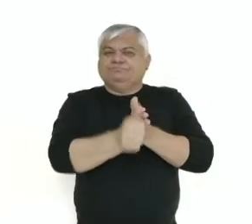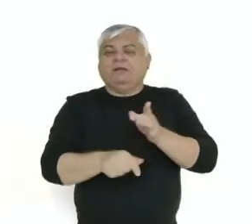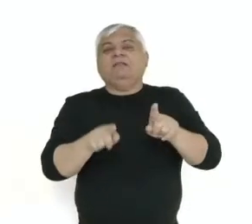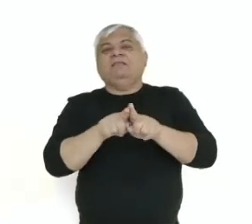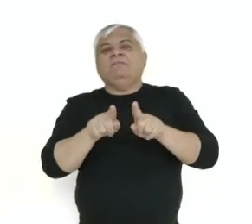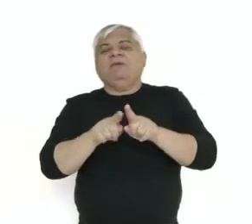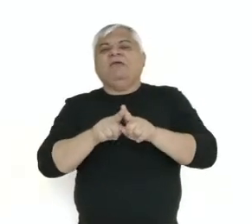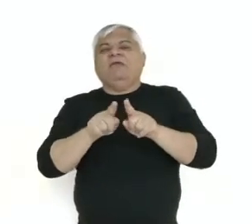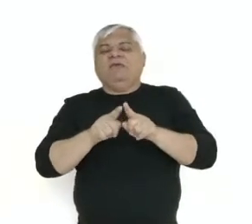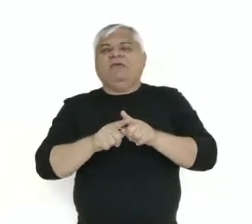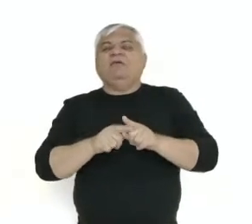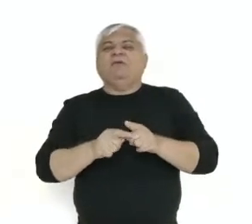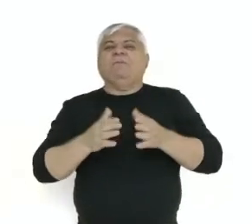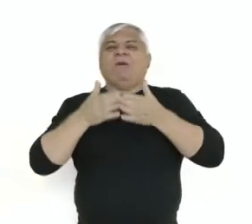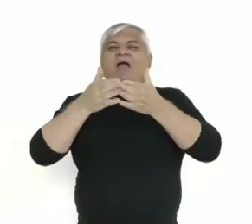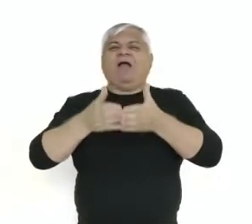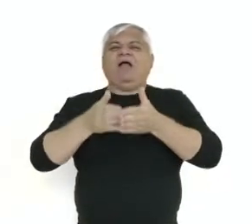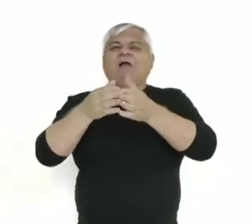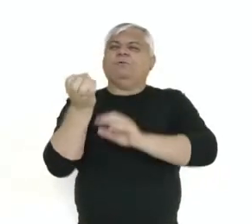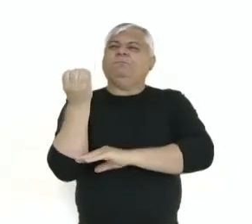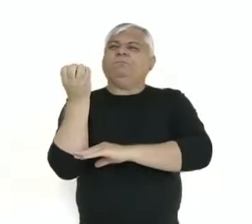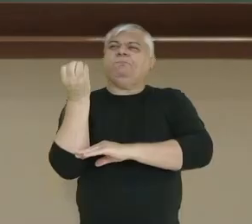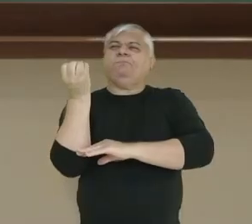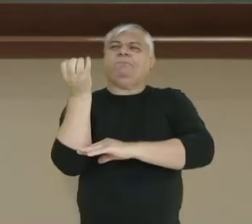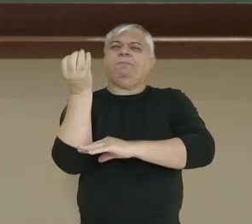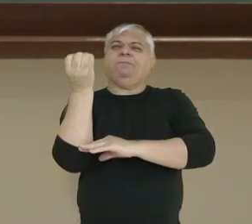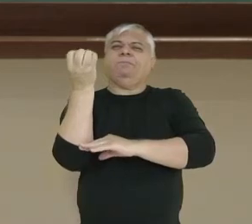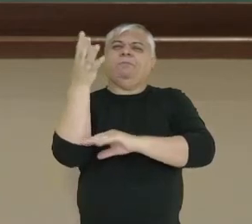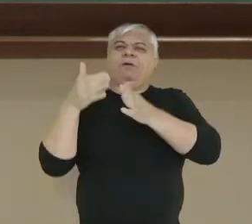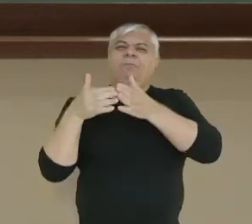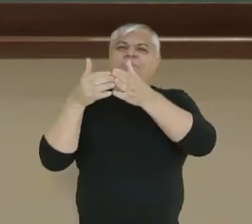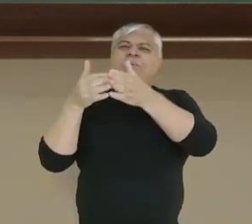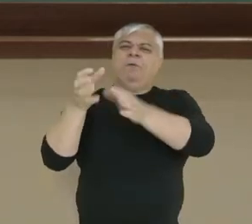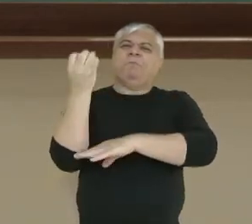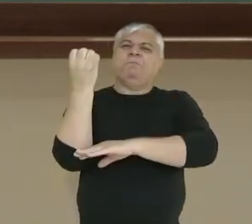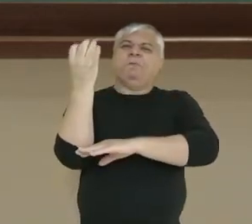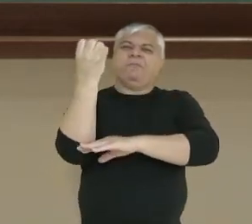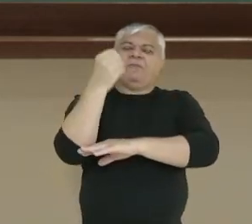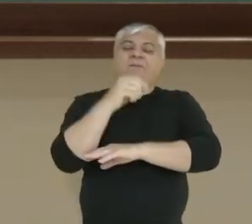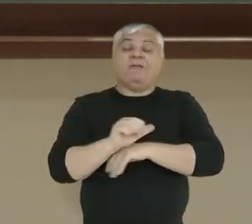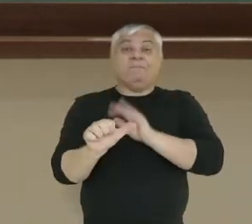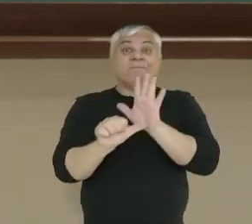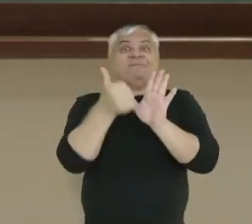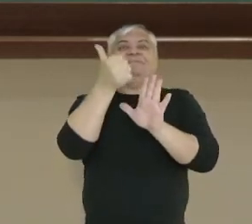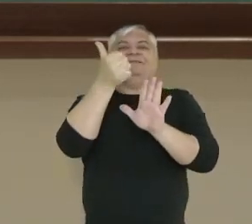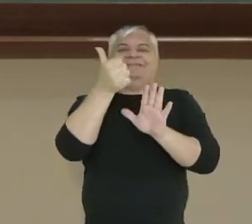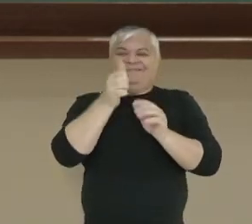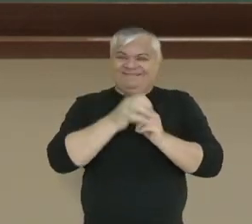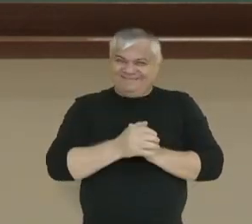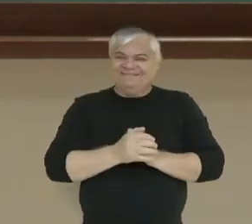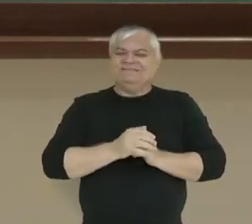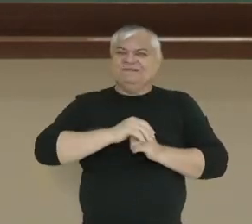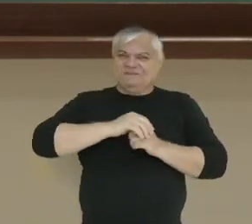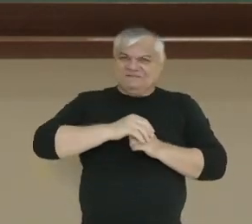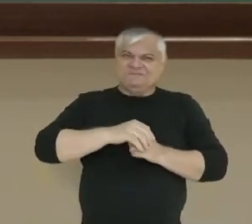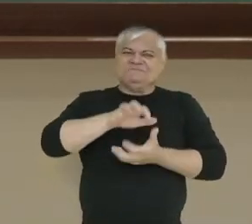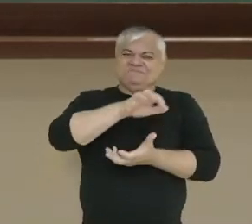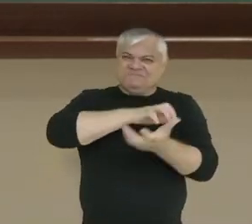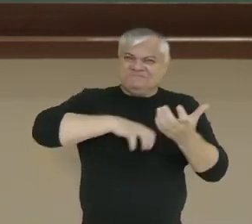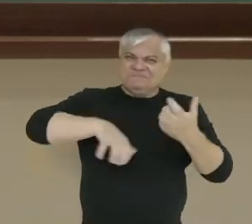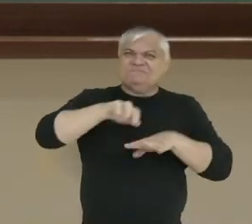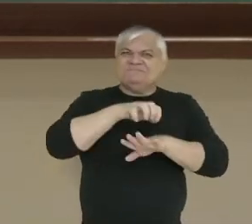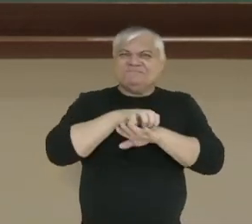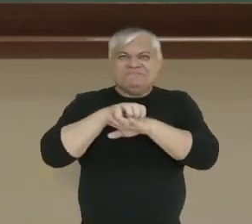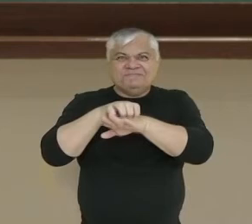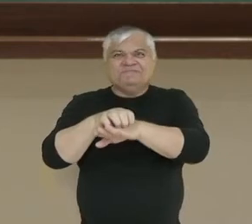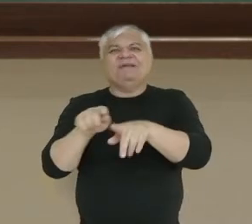a vapor, que ainda era uma consequência da primeira revolução industrial, né? E isso tudo no transporte de pessoas e